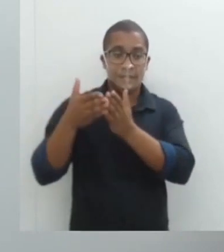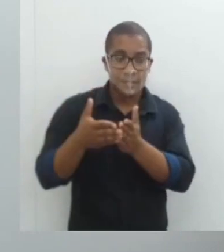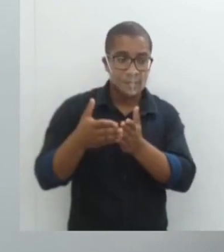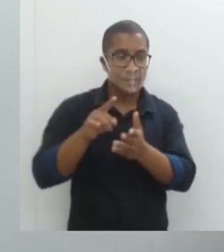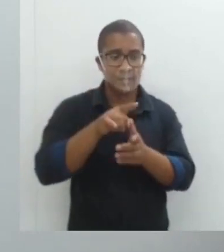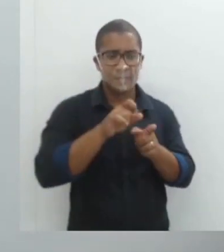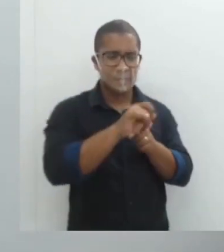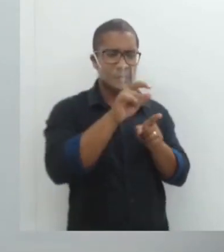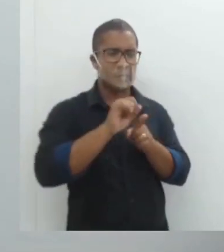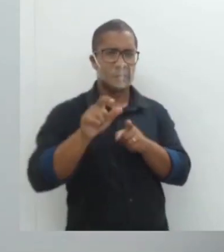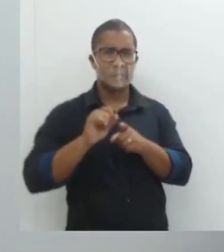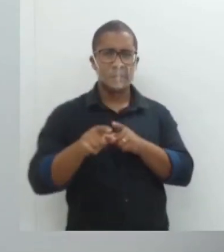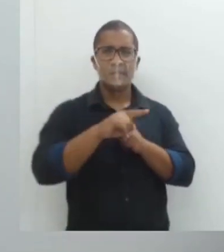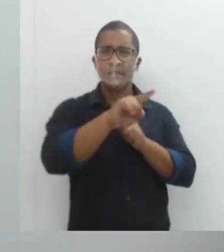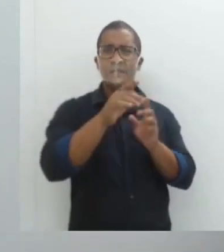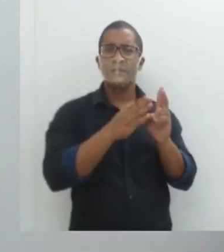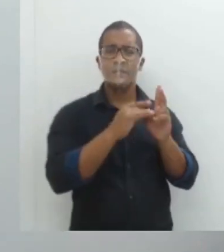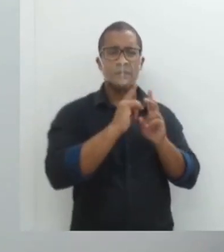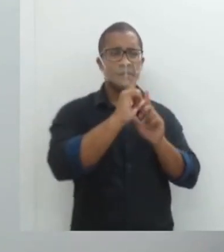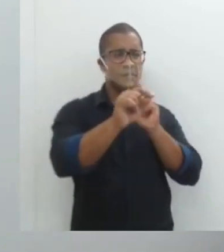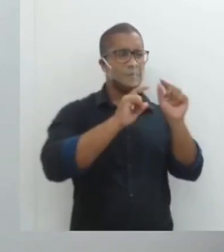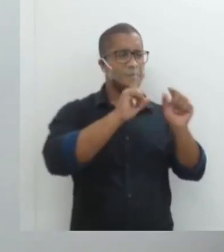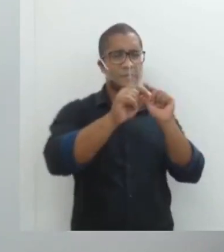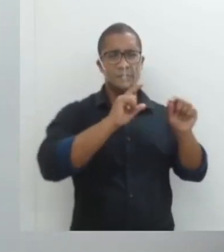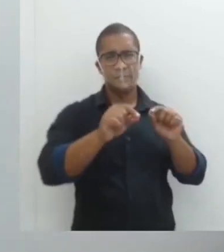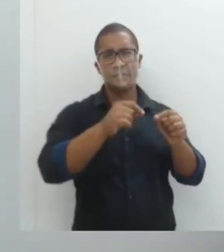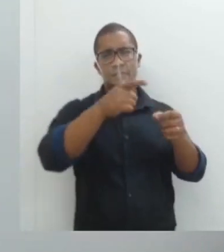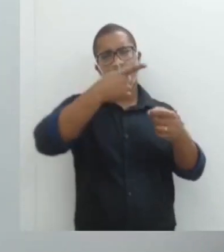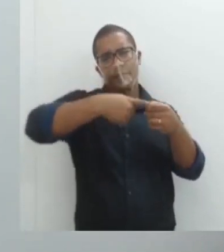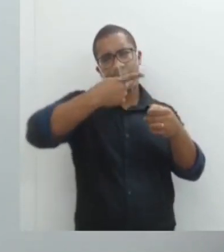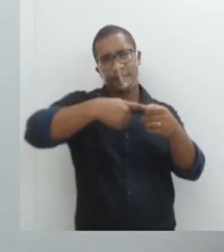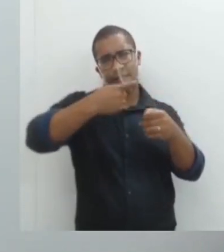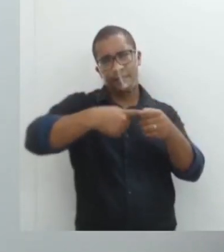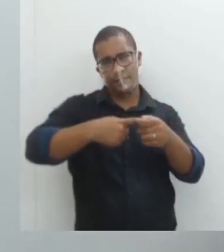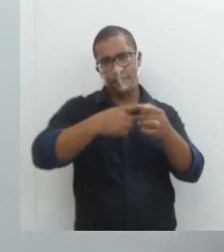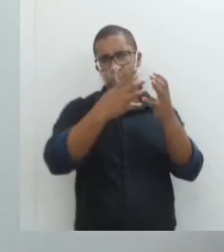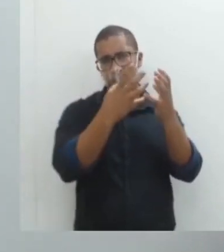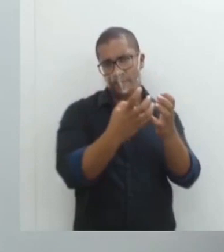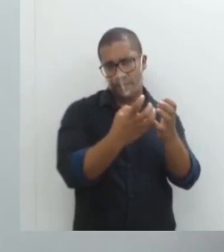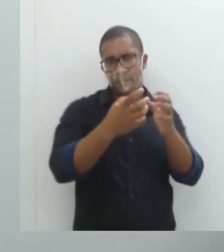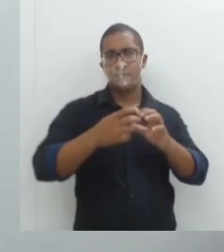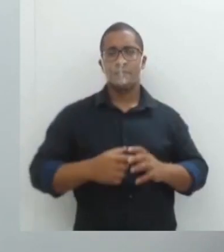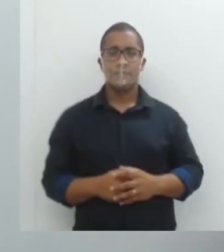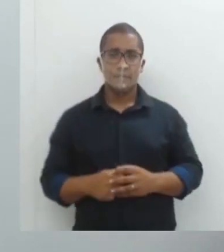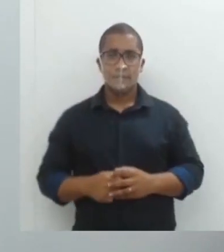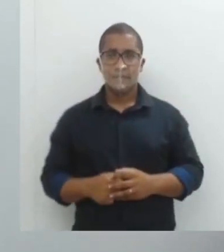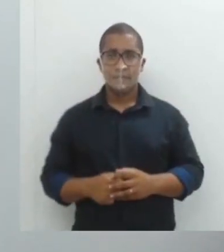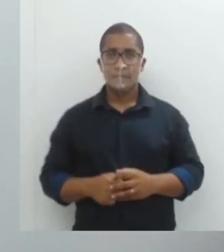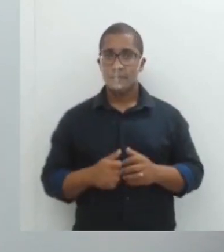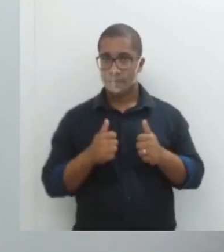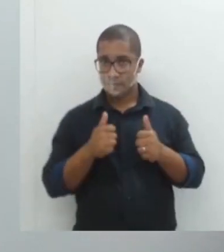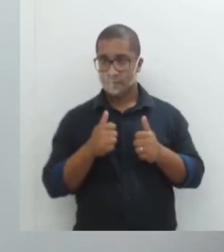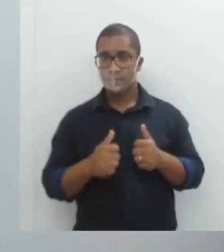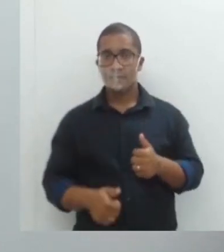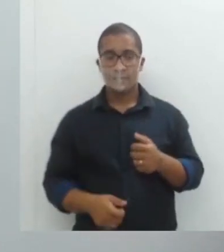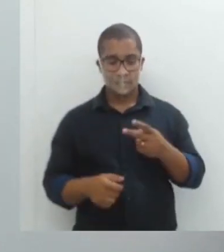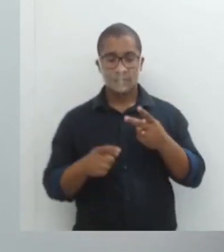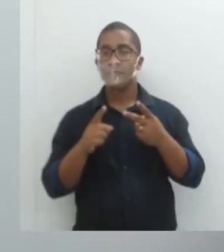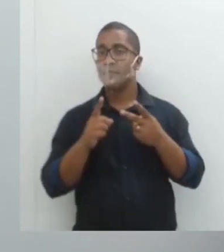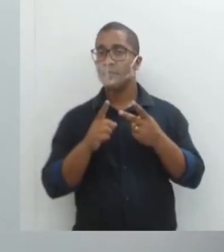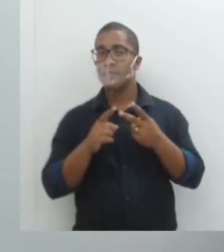galera, nosso povo indígena maravilhoso lá para o sertão e agreste. Primeiro ponto.